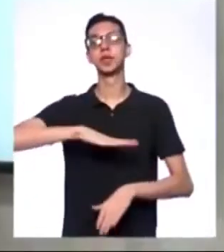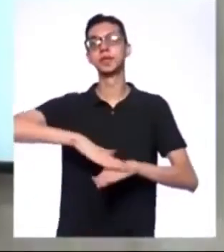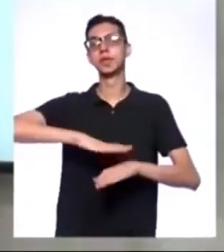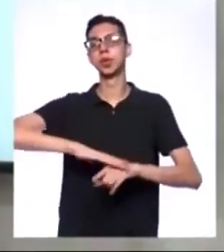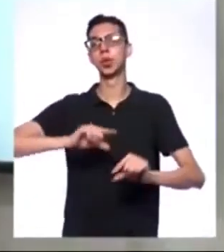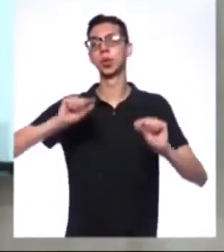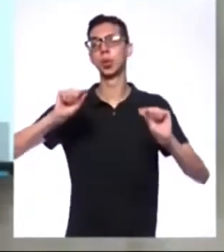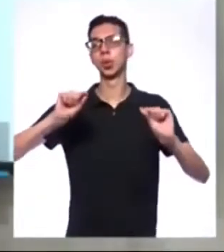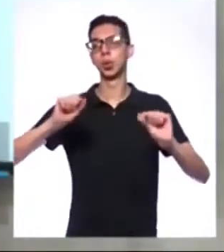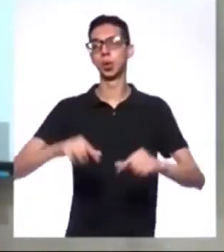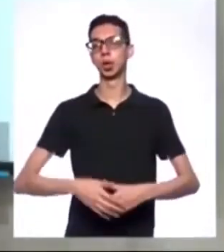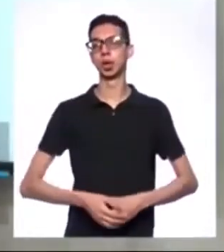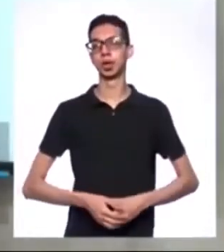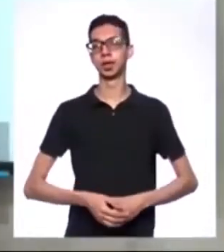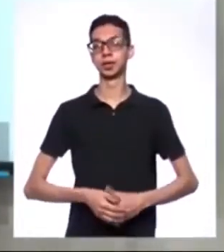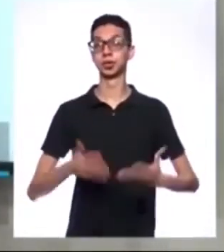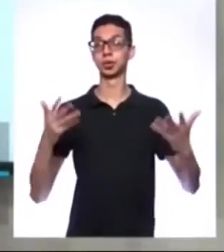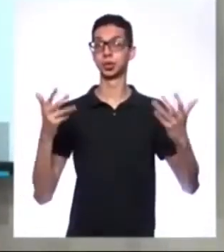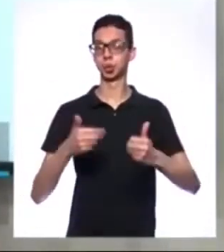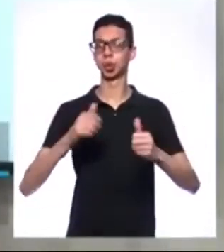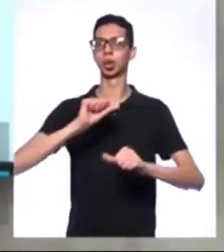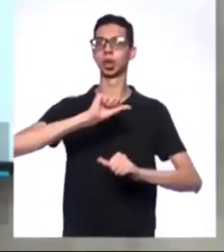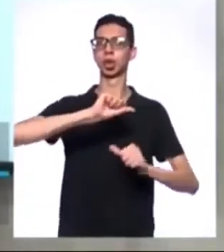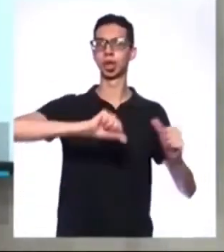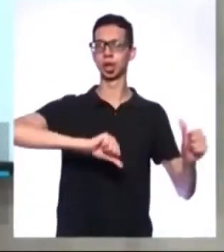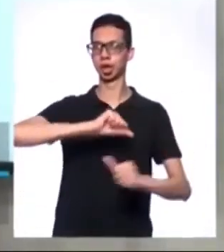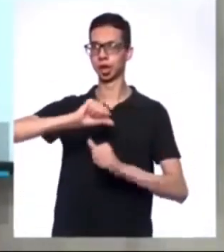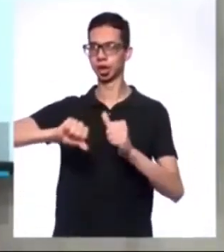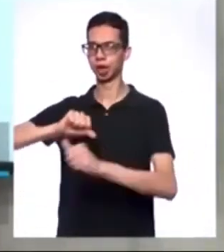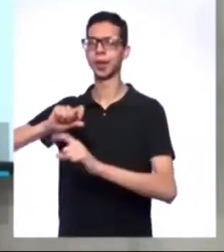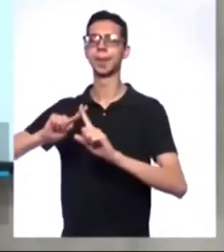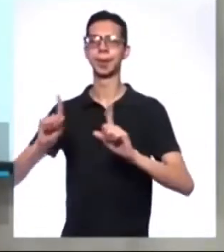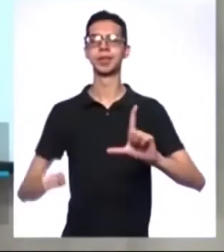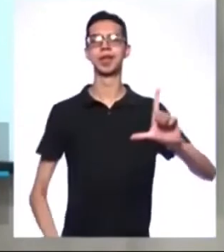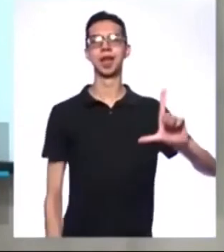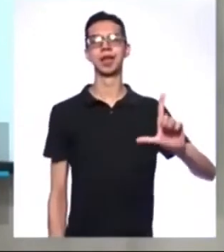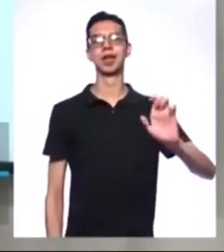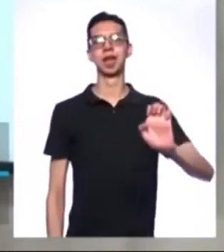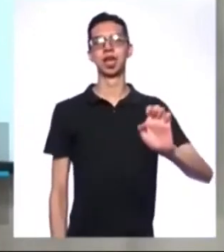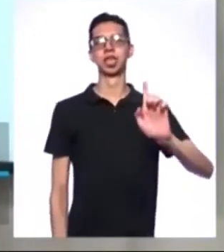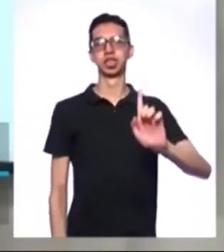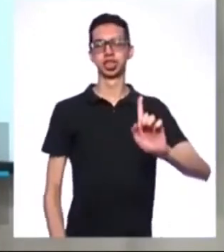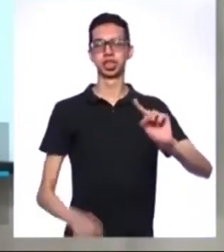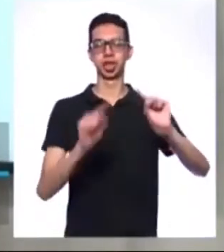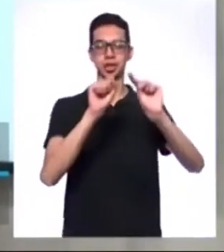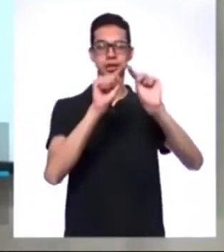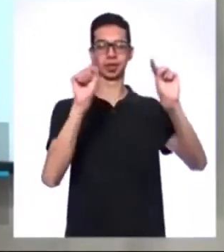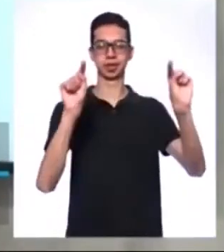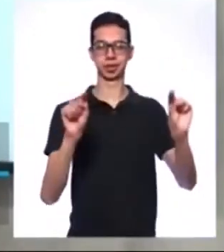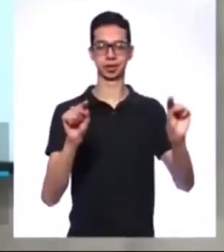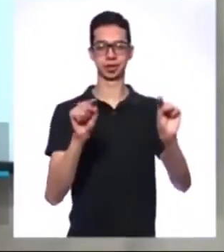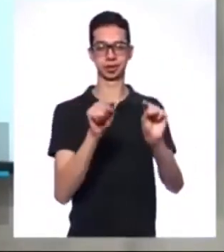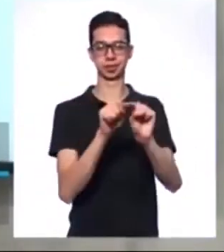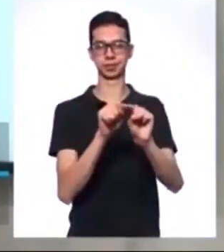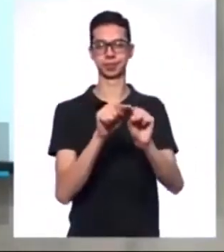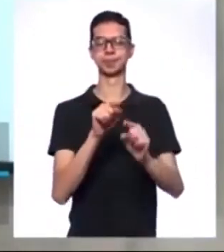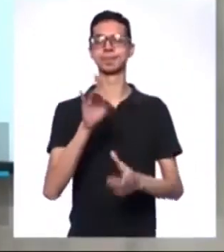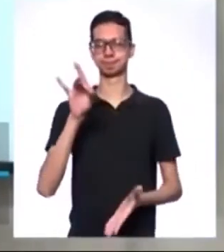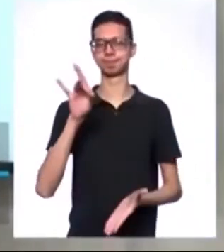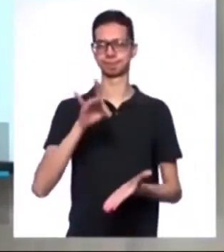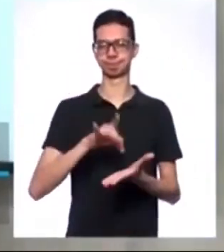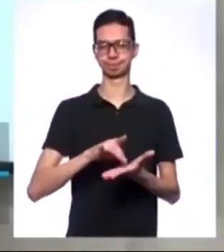a gente trocou todo mundo de lugar mas quando você colocou o l e Geno do a pão você garantiu